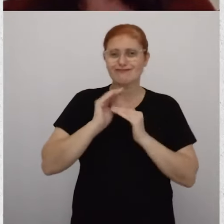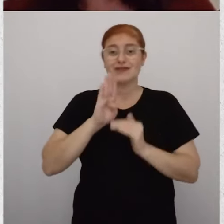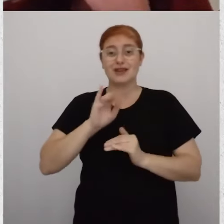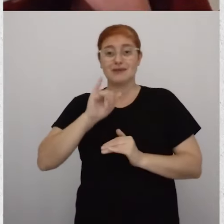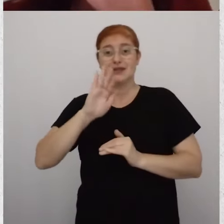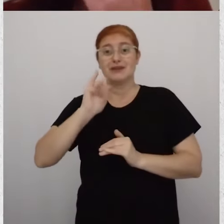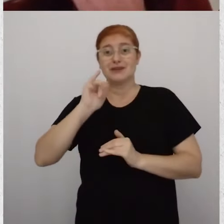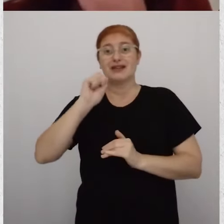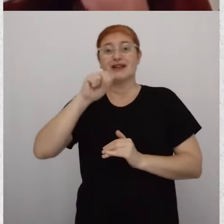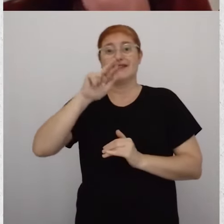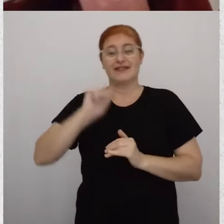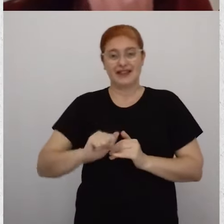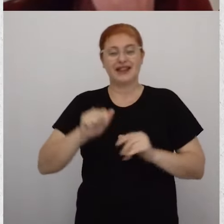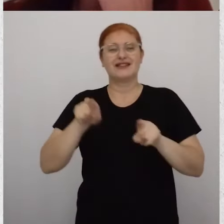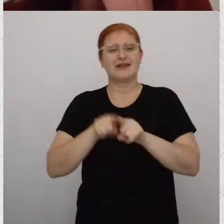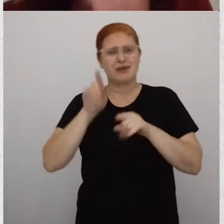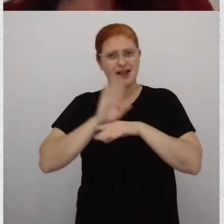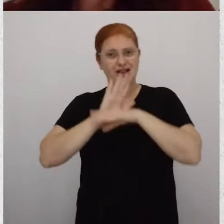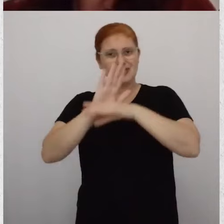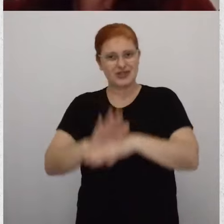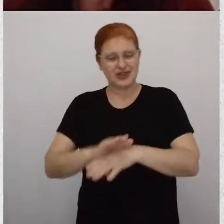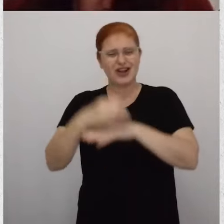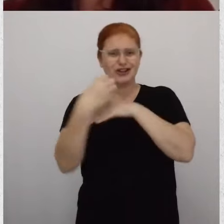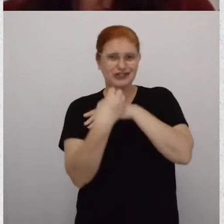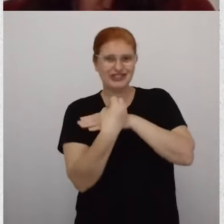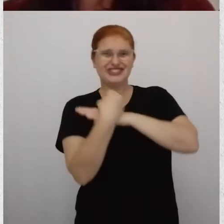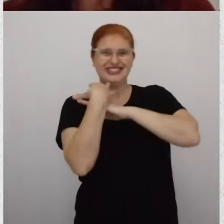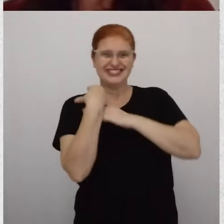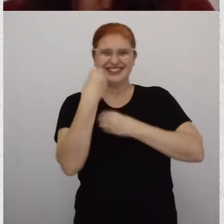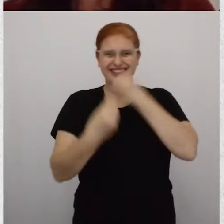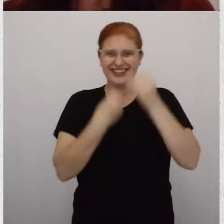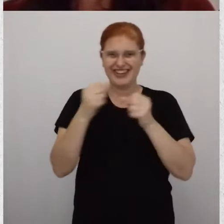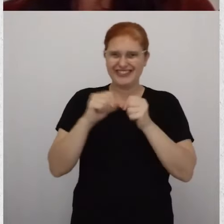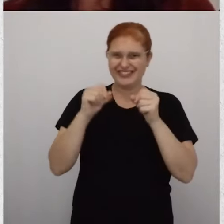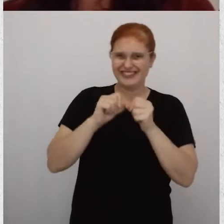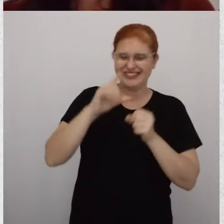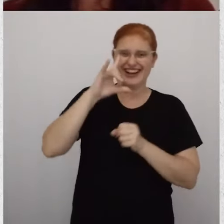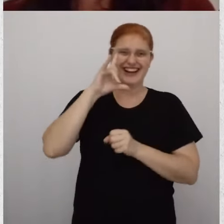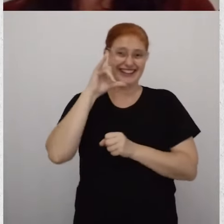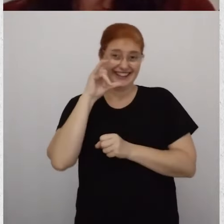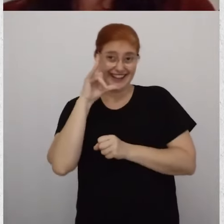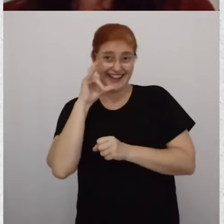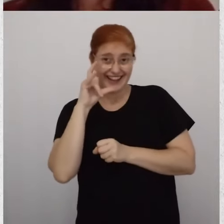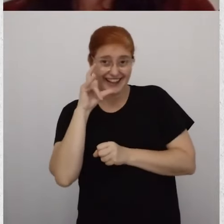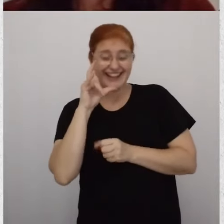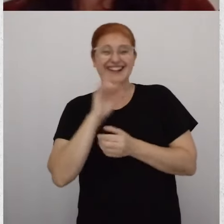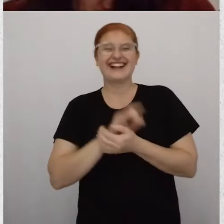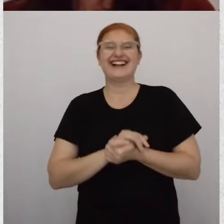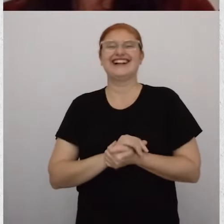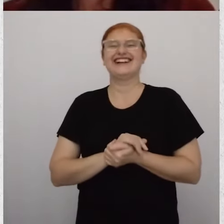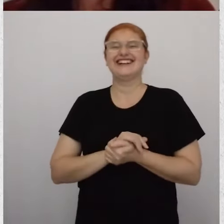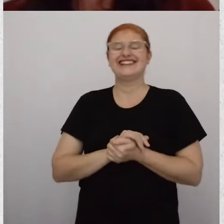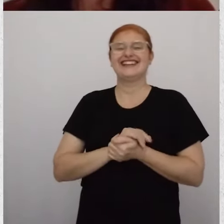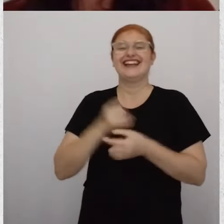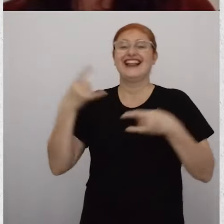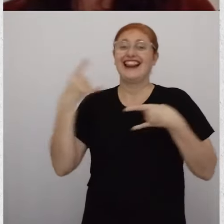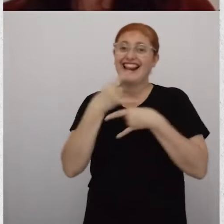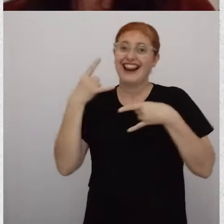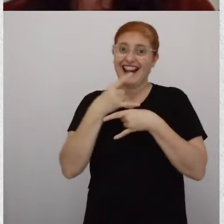Bibiana Serpa, que ajudou, inclusive me deu as dicas aqui de como é que faz esse negócio, de puxar a live ao